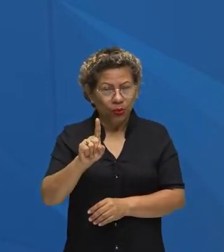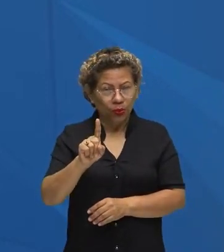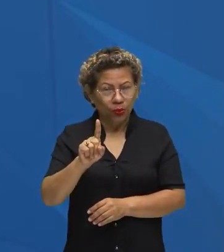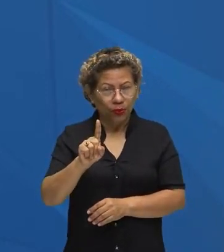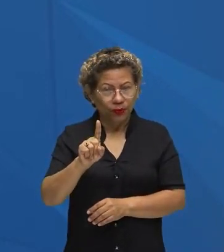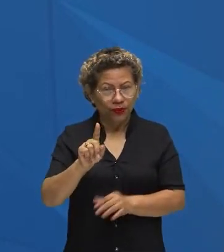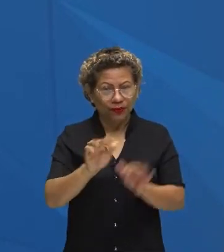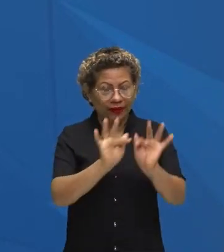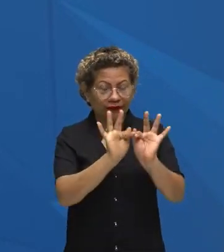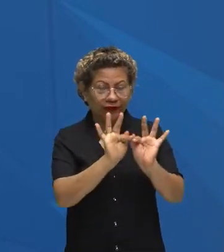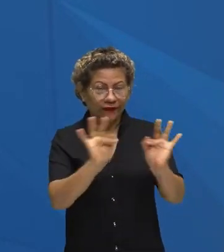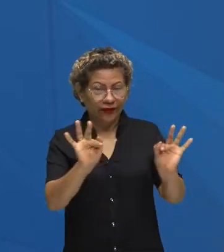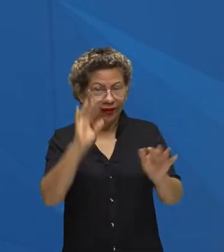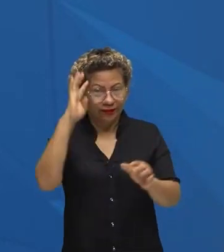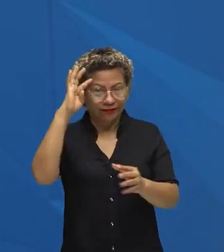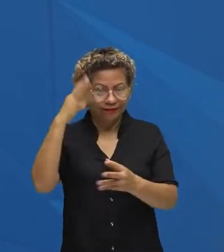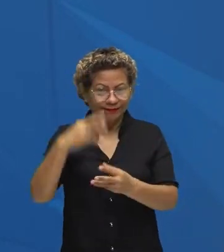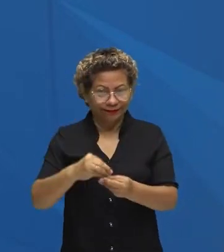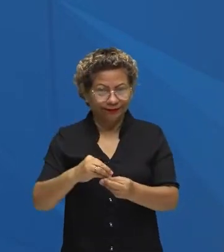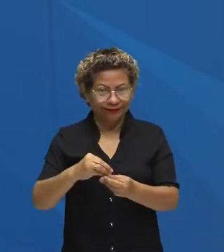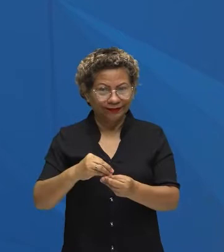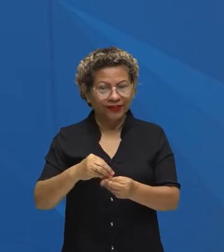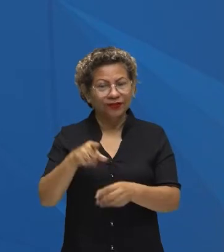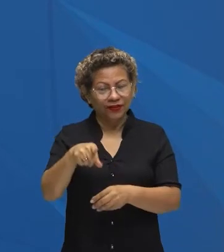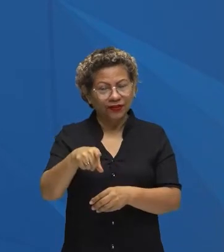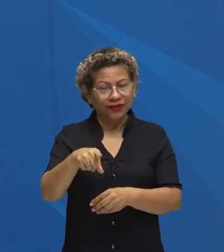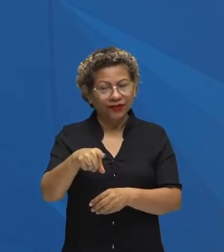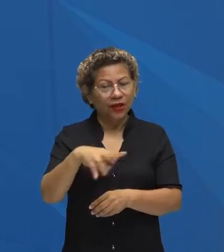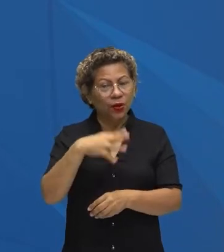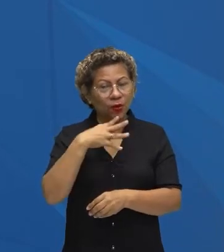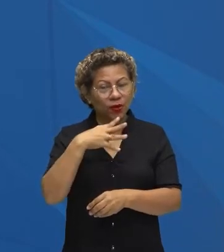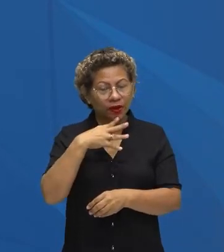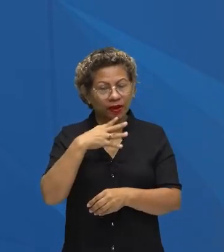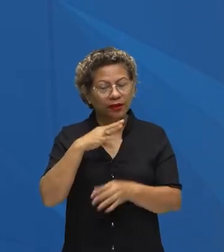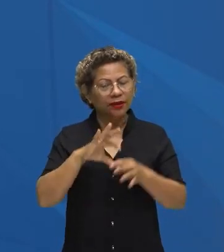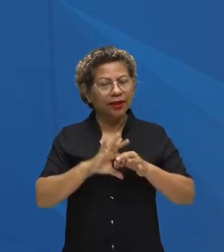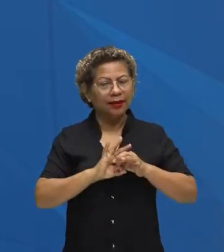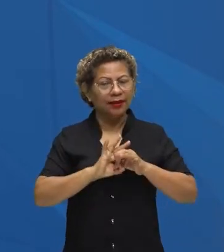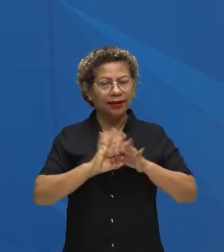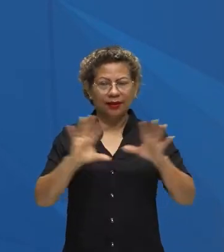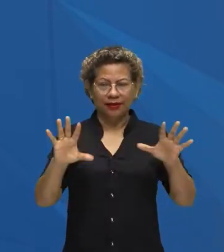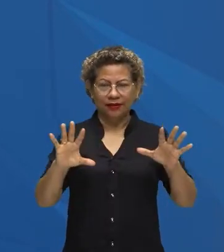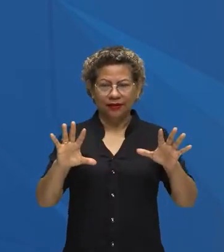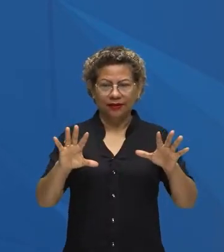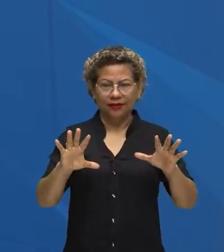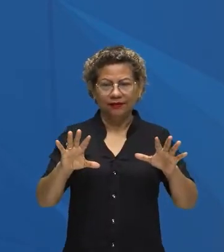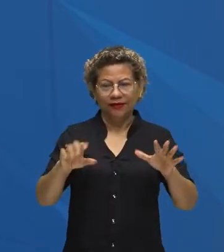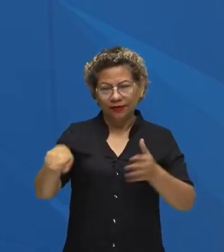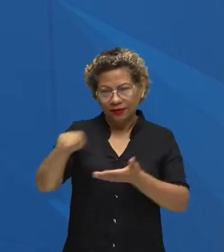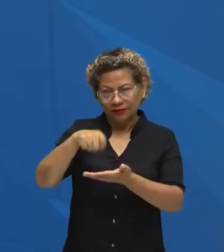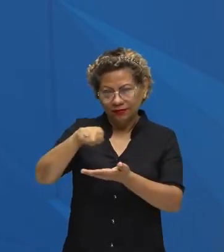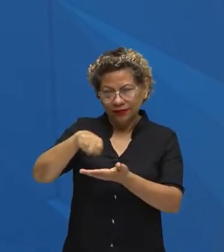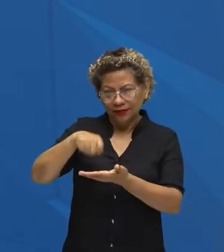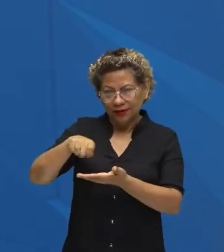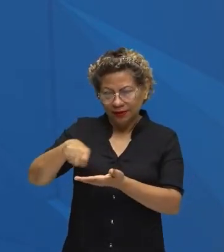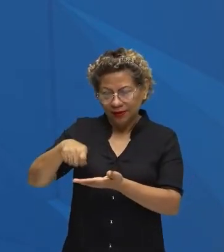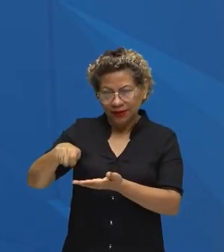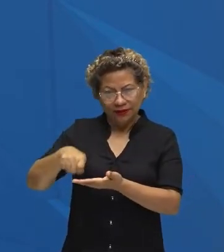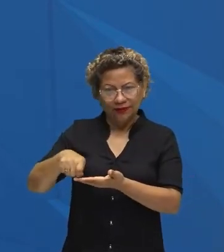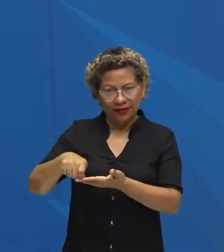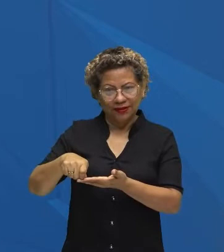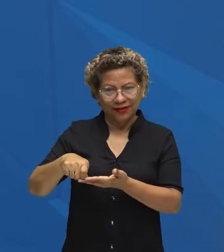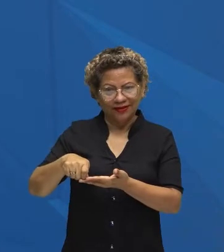não vale copiar o do colega, não, tô brincando, tá, gente? Pode ficar à vontade aí e escrever em nosso chat, tanto do